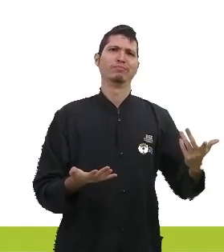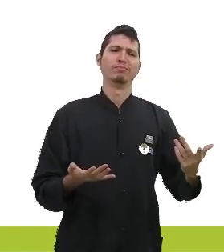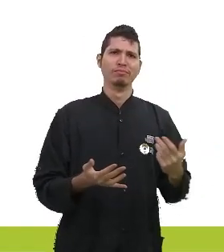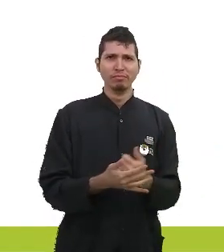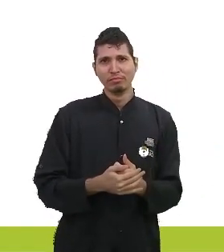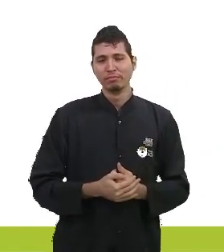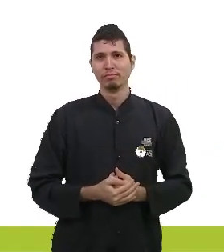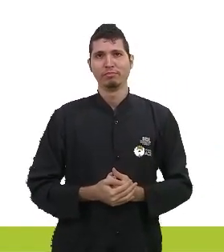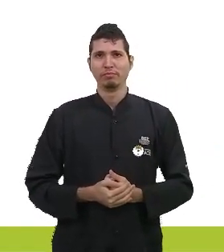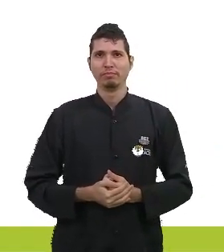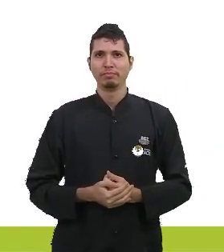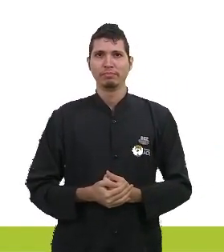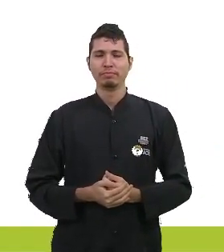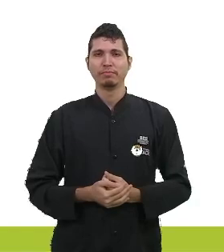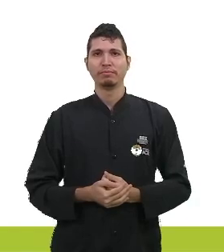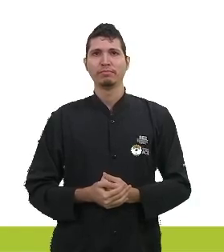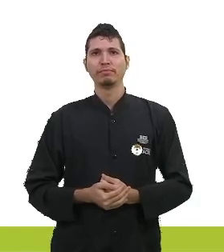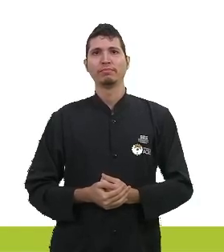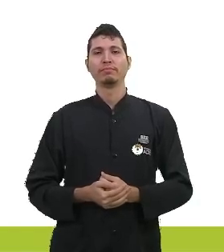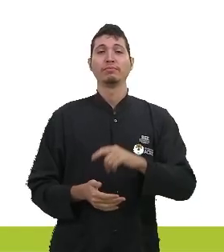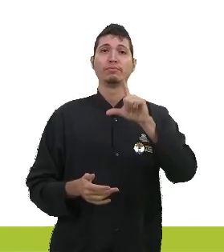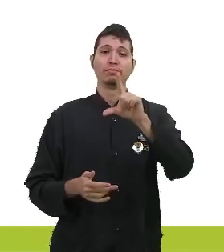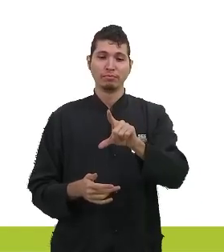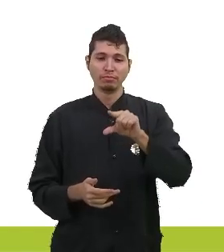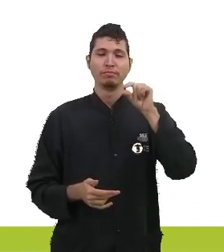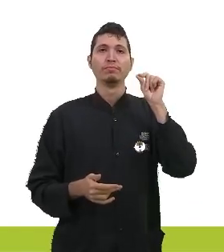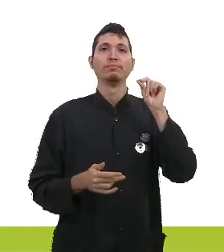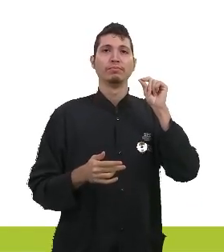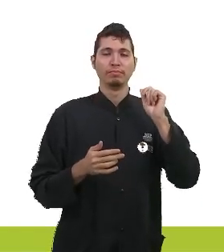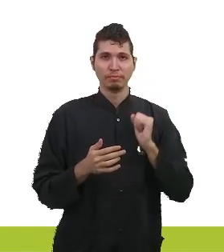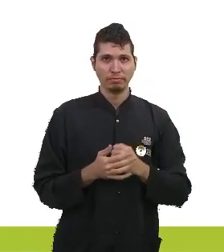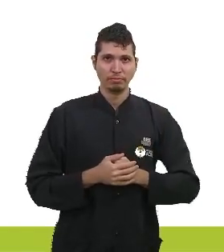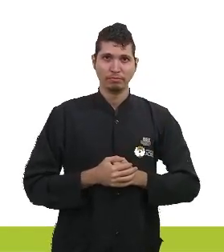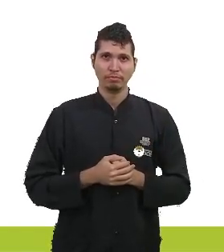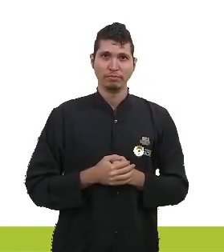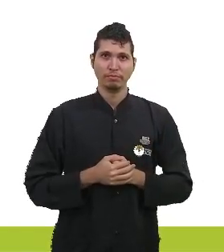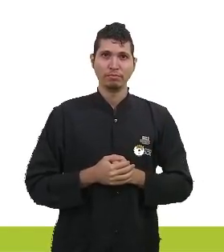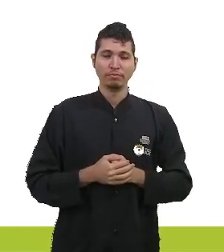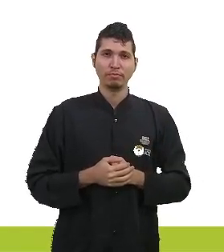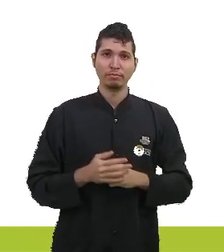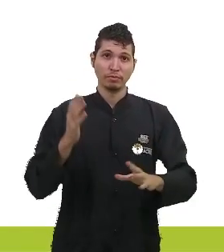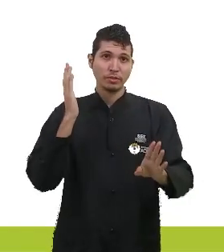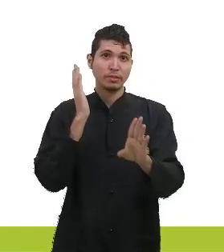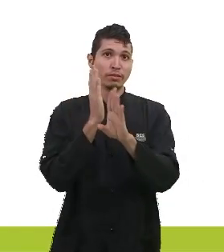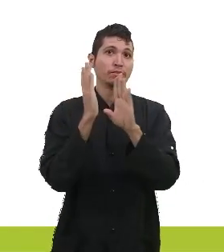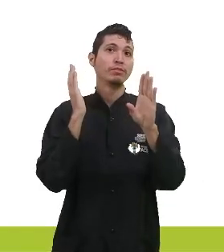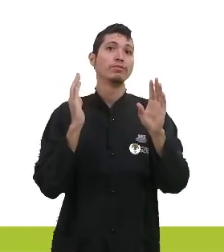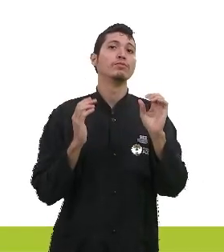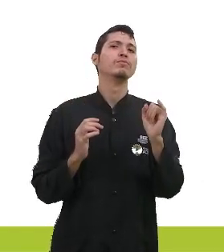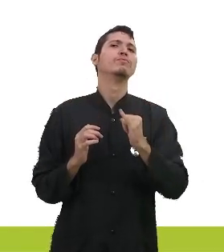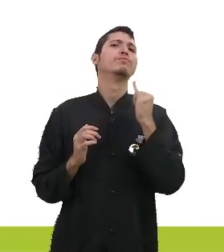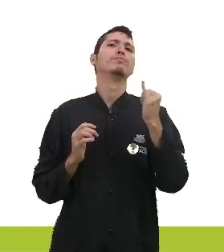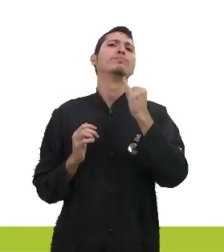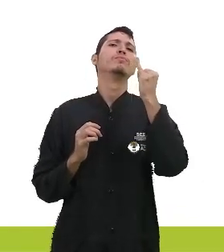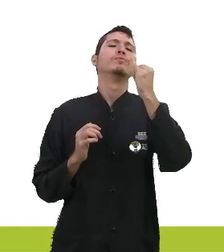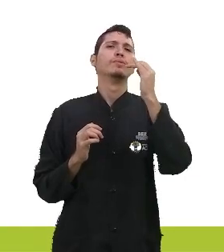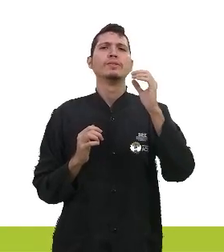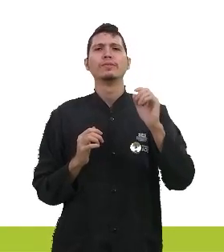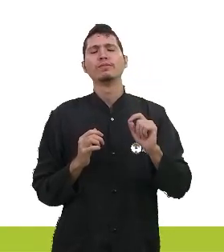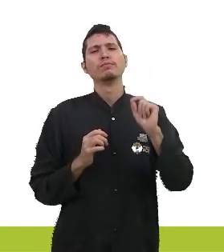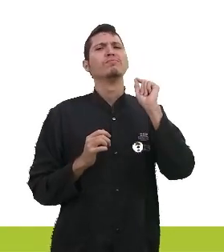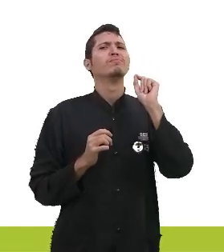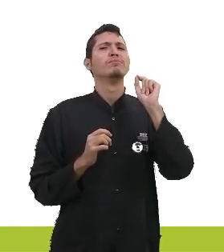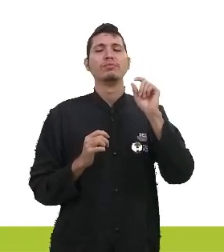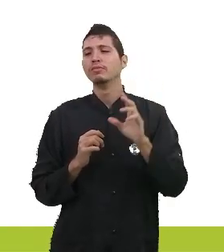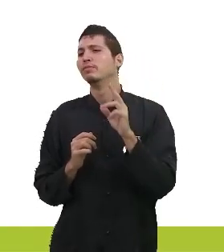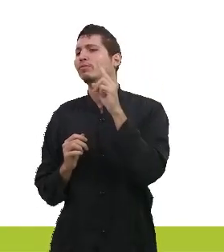já. Priorizar. O que a gente vai fazer? A partir do momento que a gente descobriu o que é importante, o que é urgente, eu